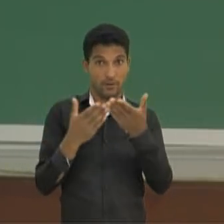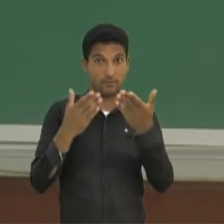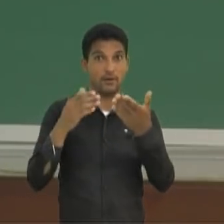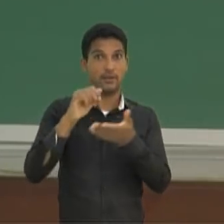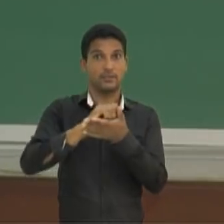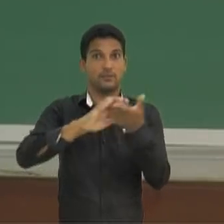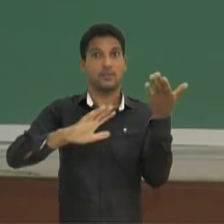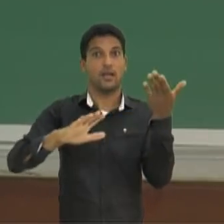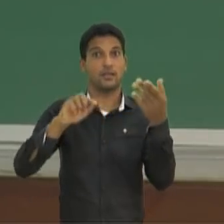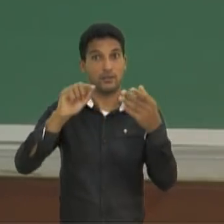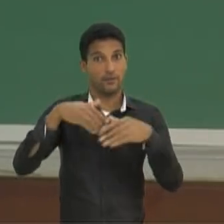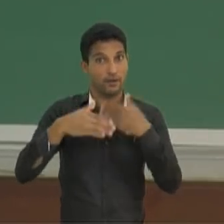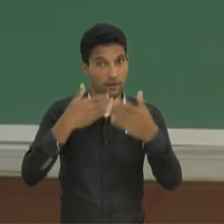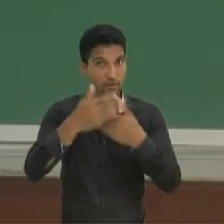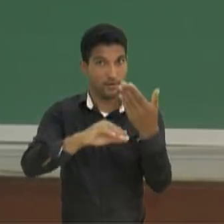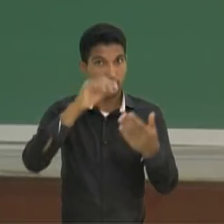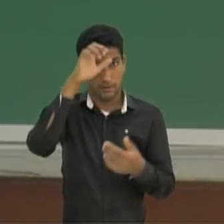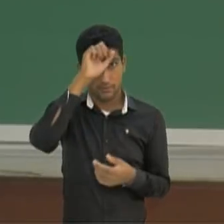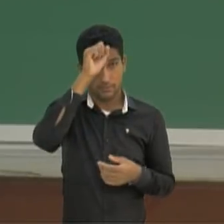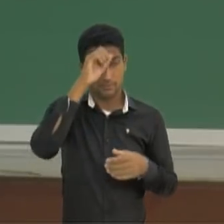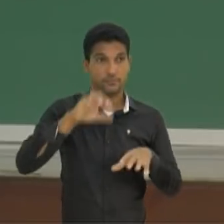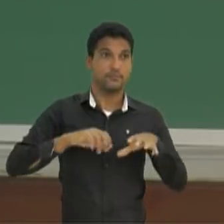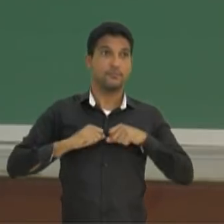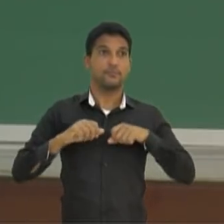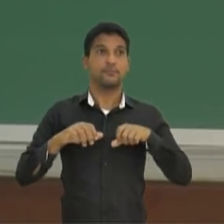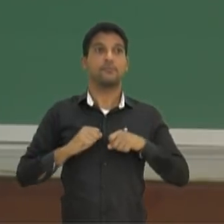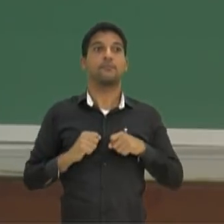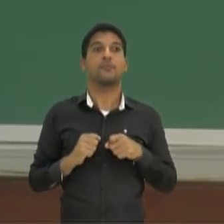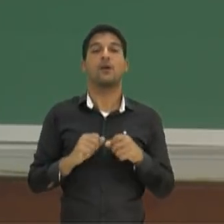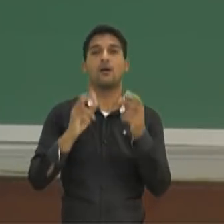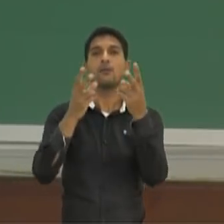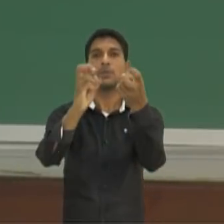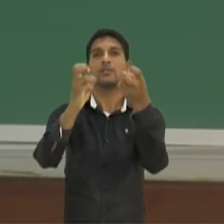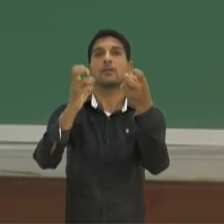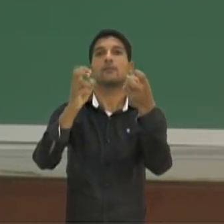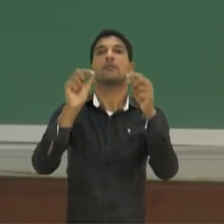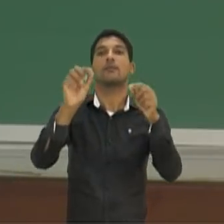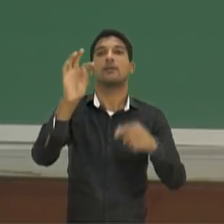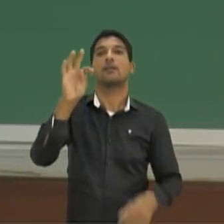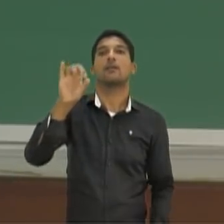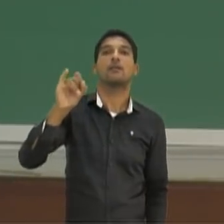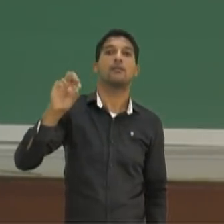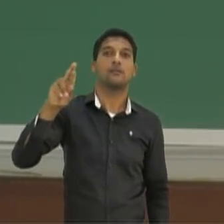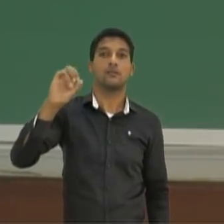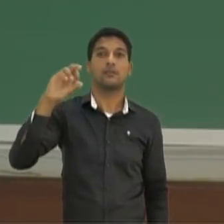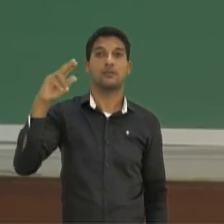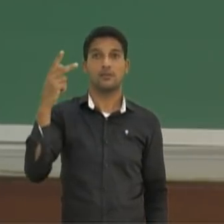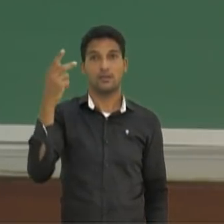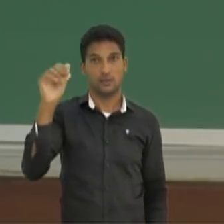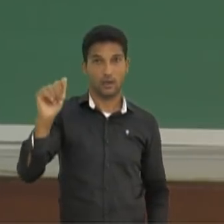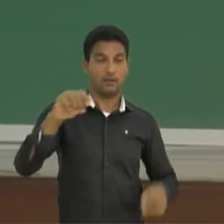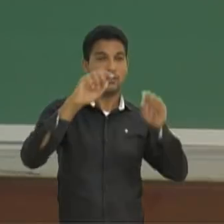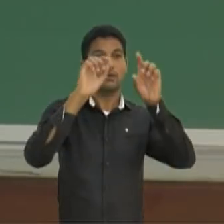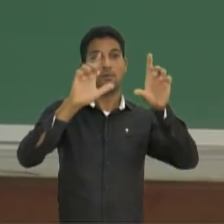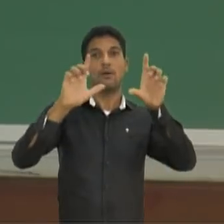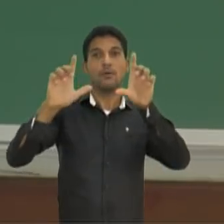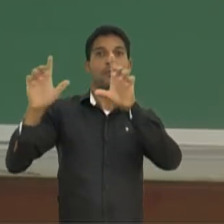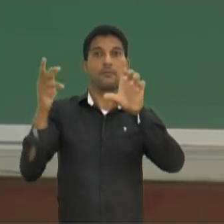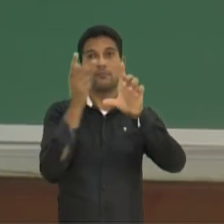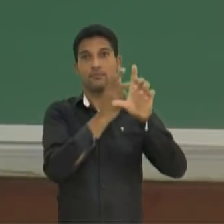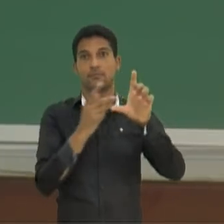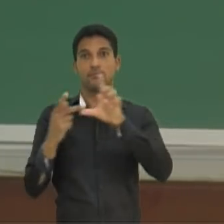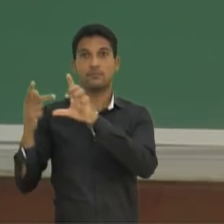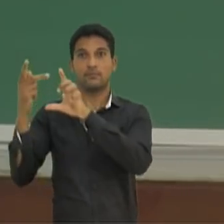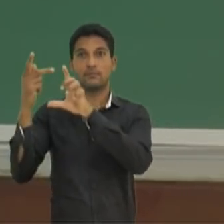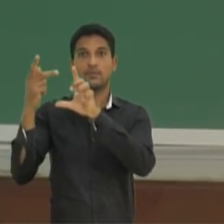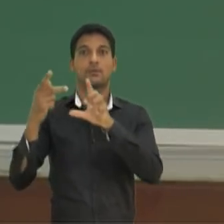vem aqui no próximo slide? Então, observem aqui que eu trouxe para vocês uma tirinha, né? No primeiro quadrinho, a gente tem lá o